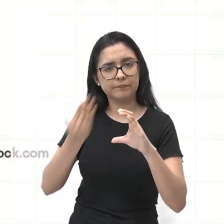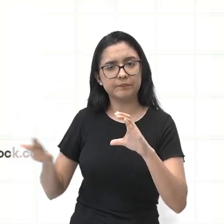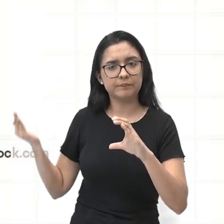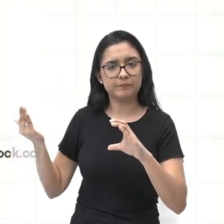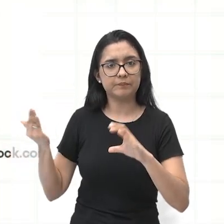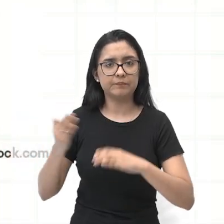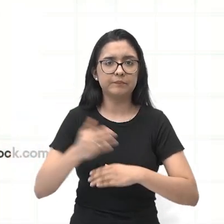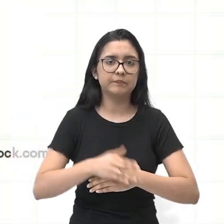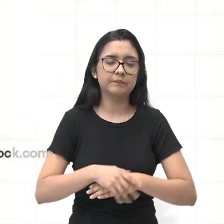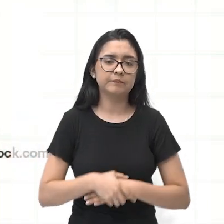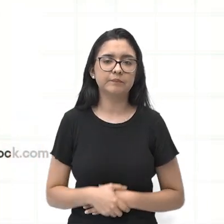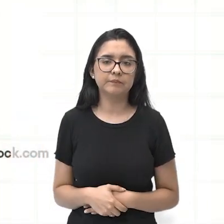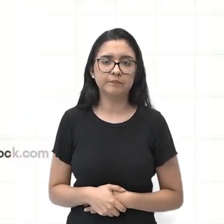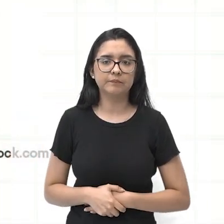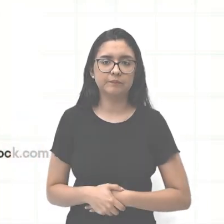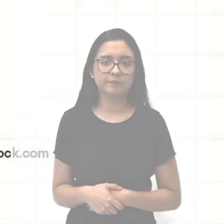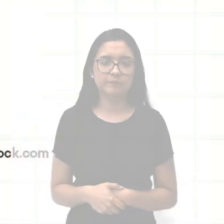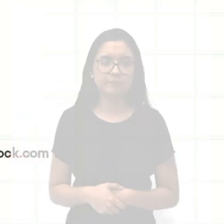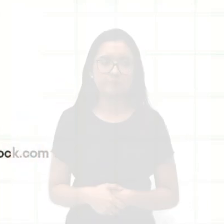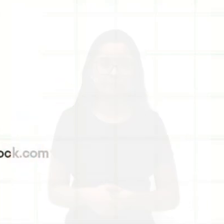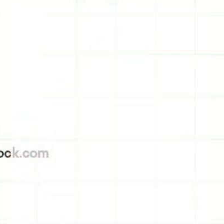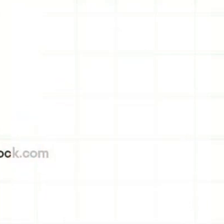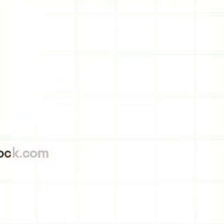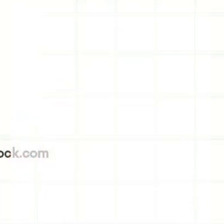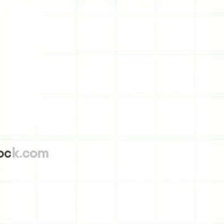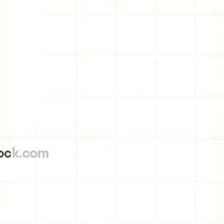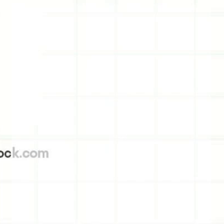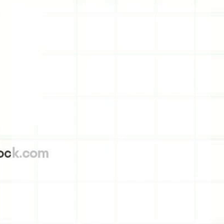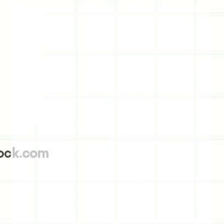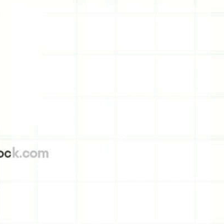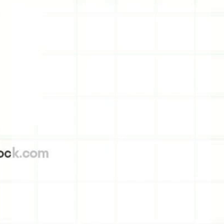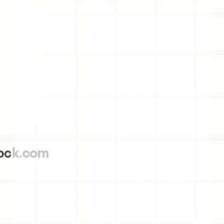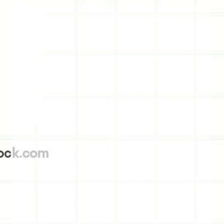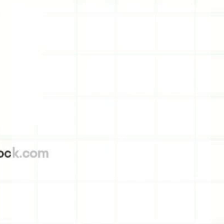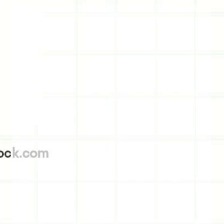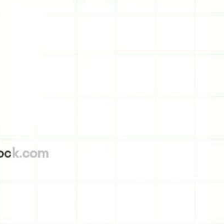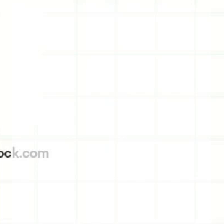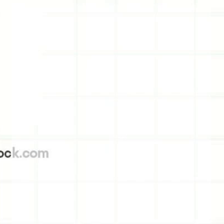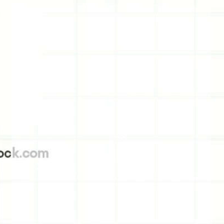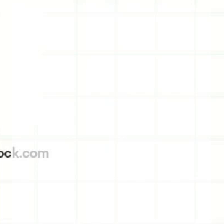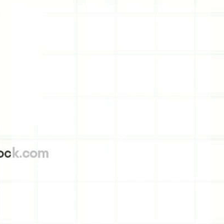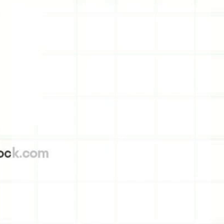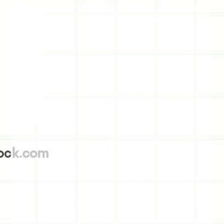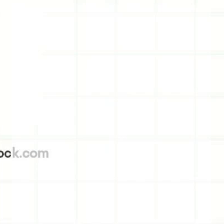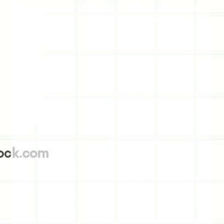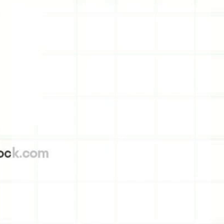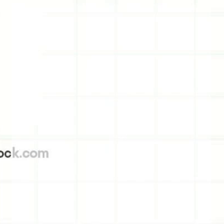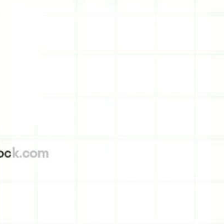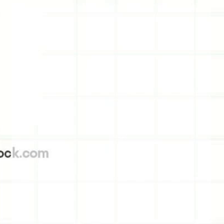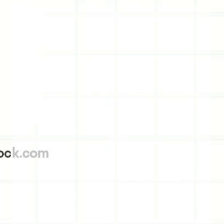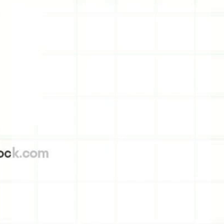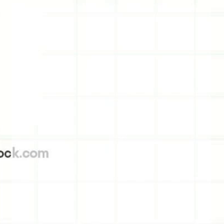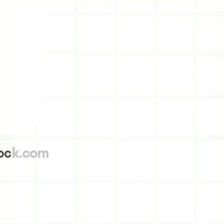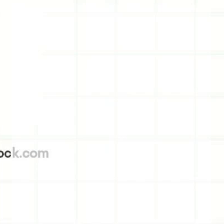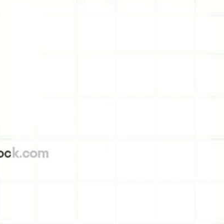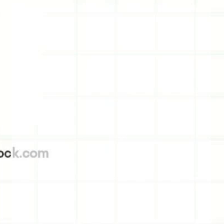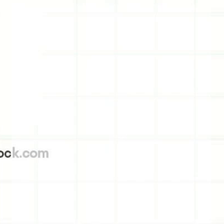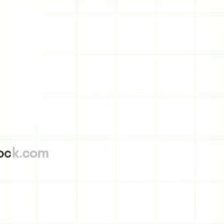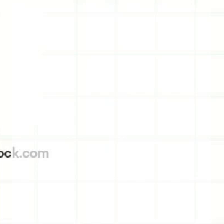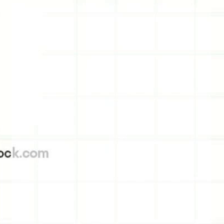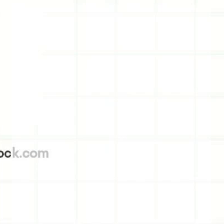no iniciado. Pró significa antes, eu significa